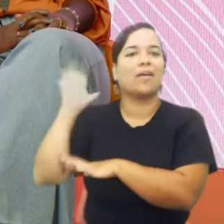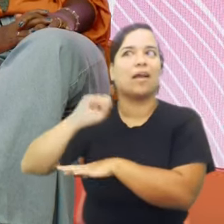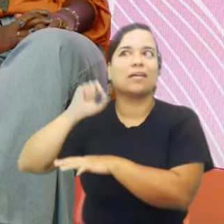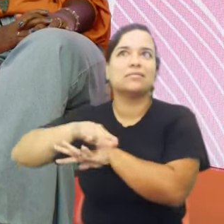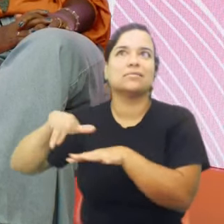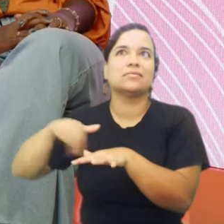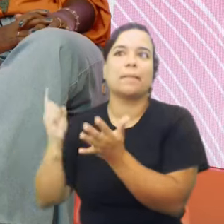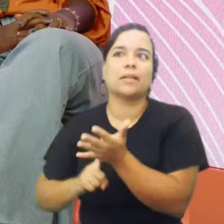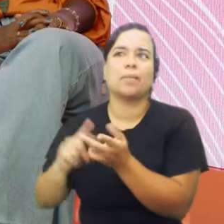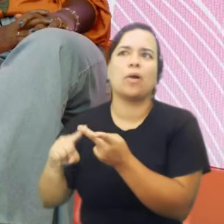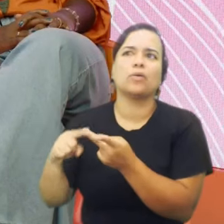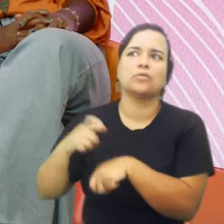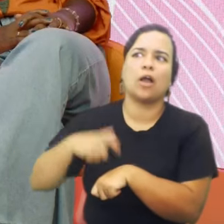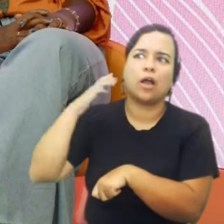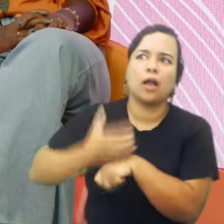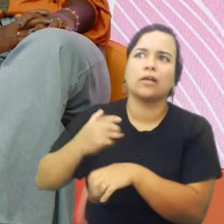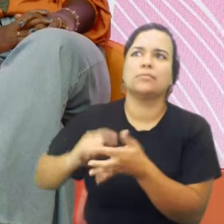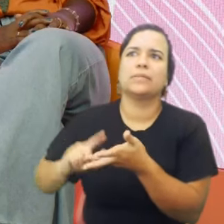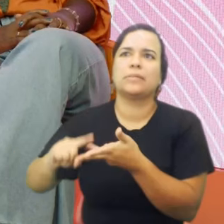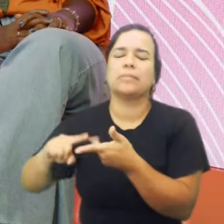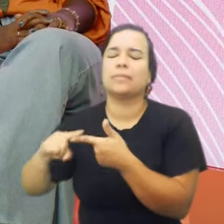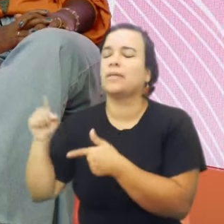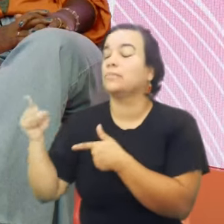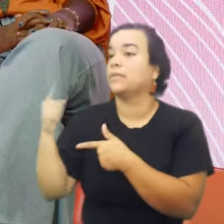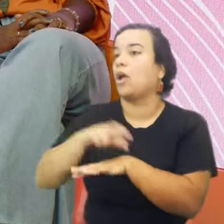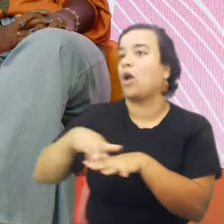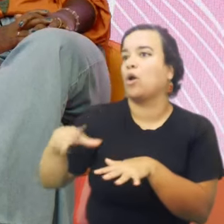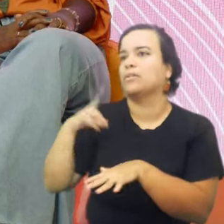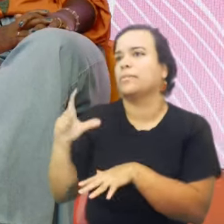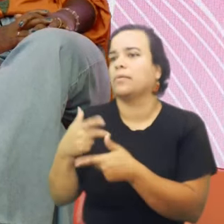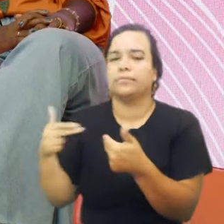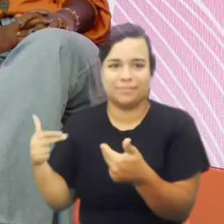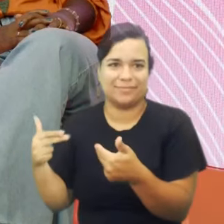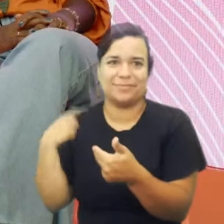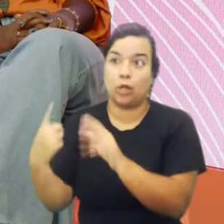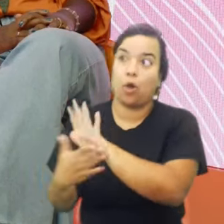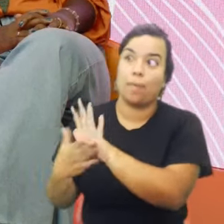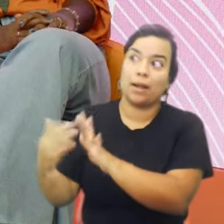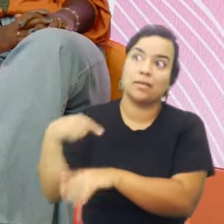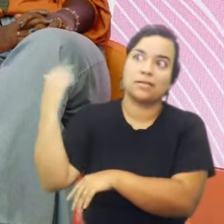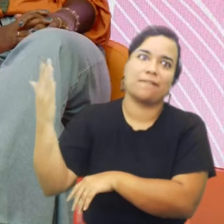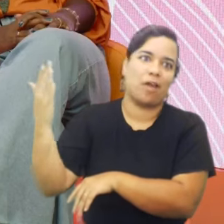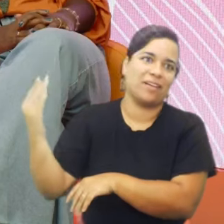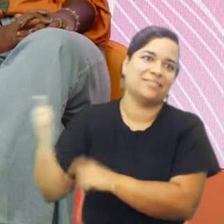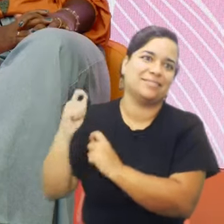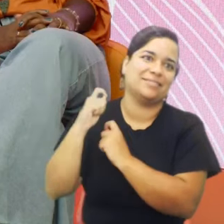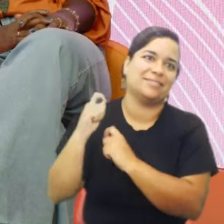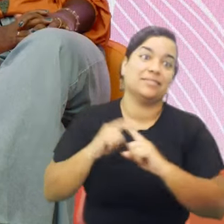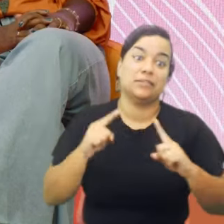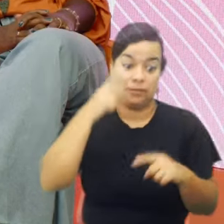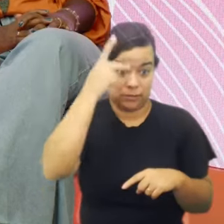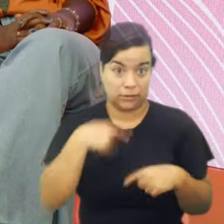ponto, tem que... E aí, isso daí, a gente meio que vai com uma cobrança de externo, de quem paga a gente. Ótimo. Você com você